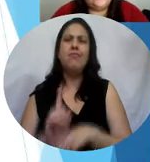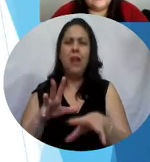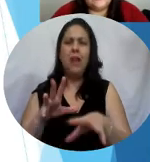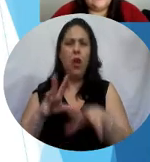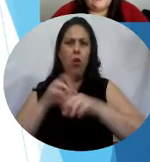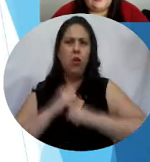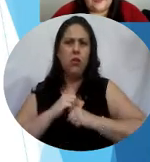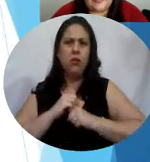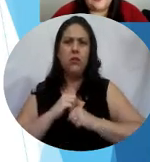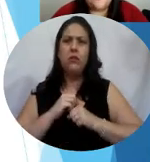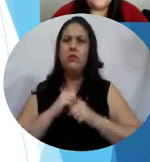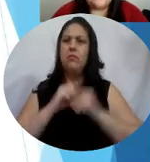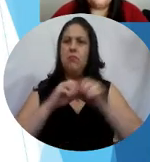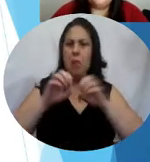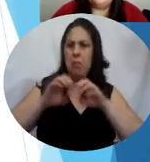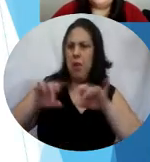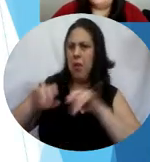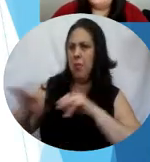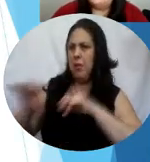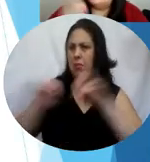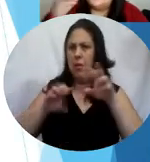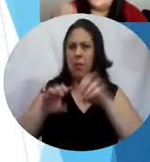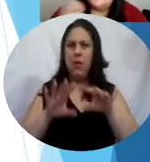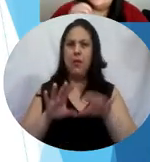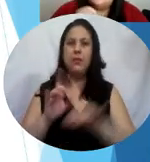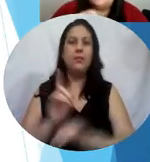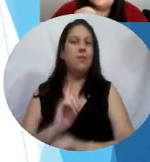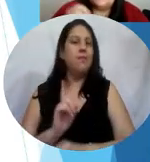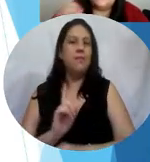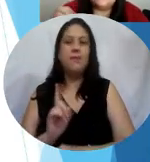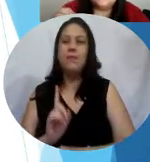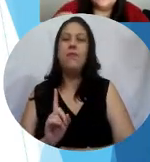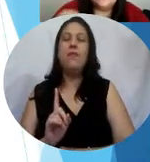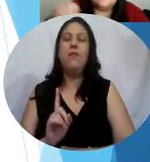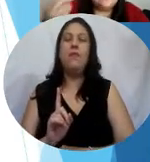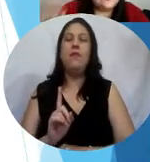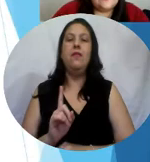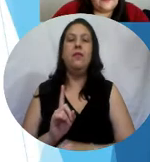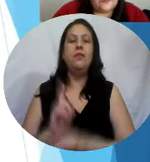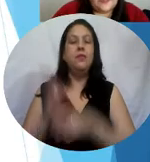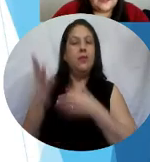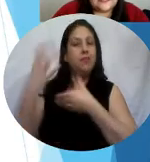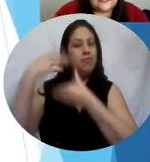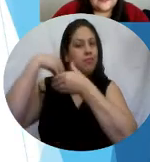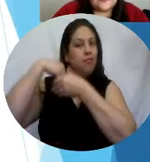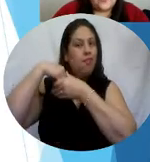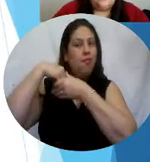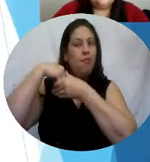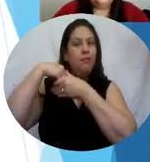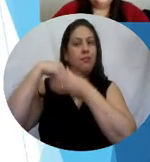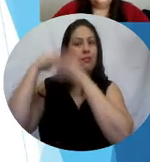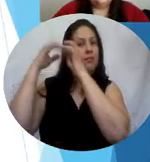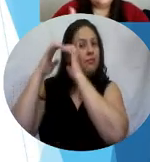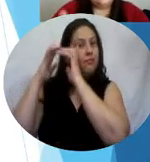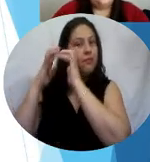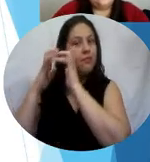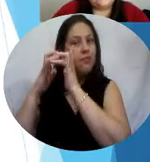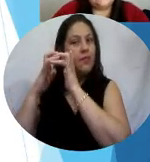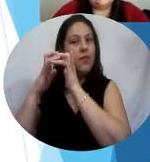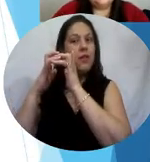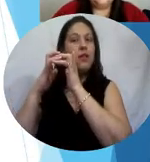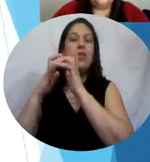do neurodesenvolvimento, que afeta algumas áreas específicas no desenvolvimento dessas pessoas. Então,